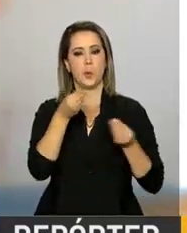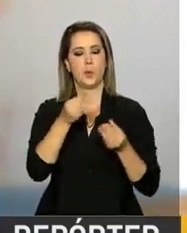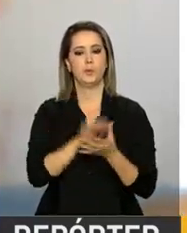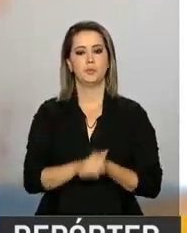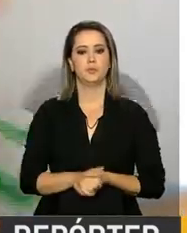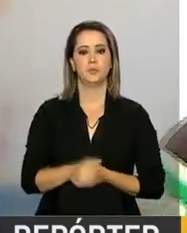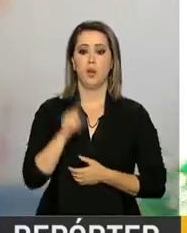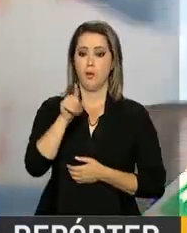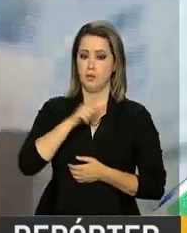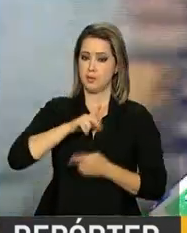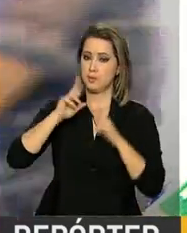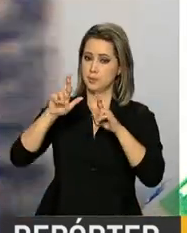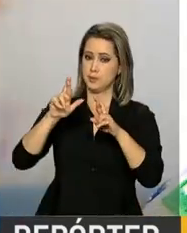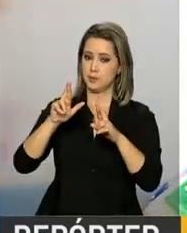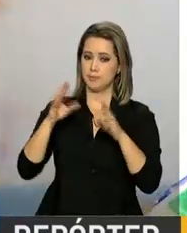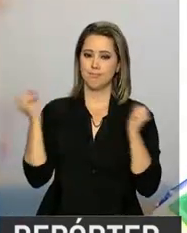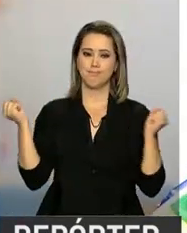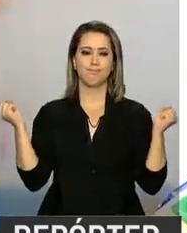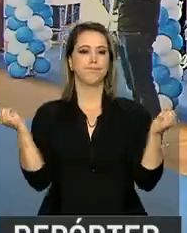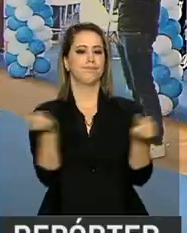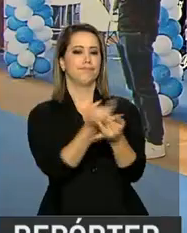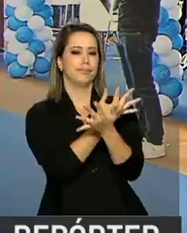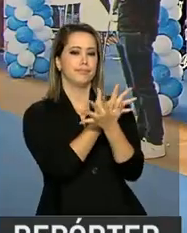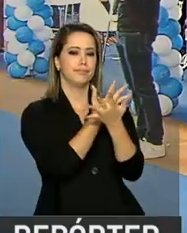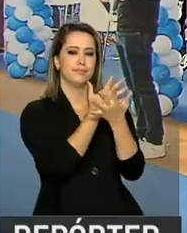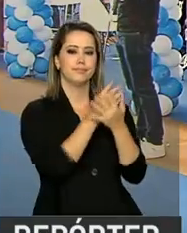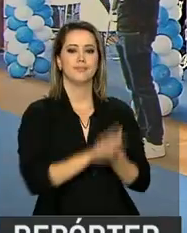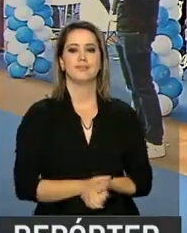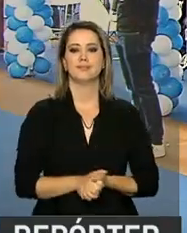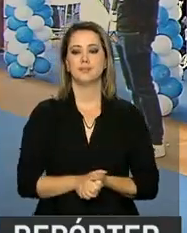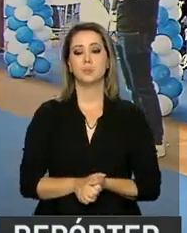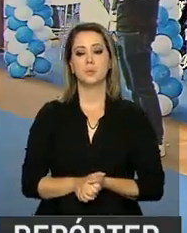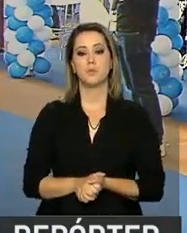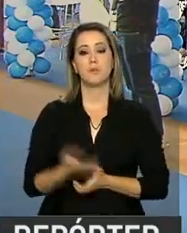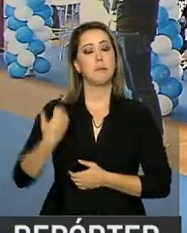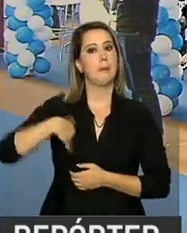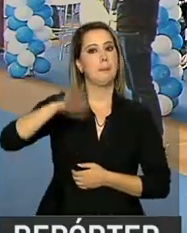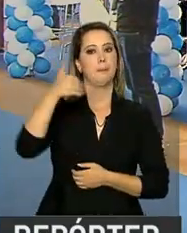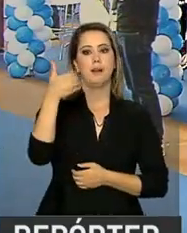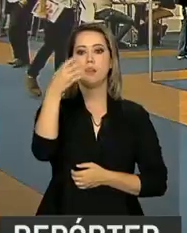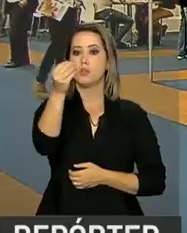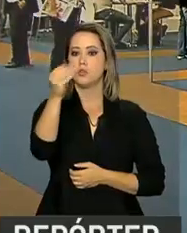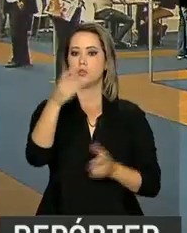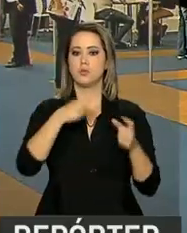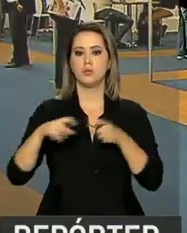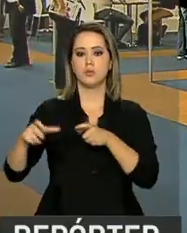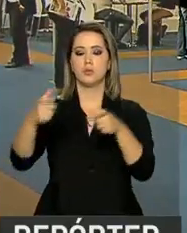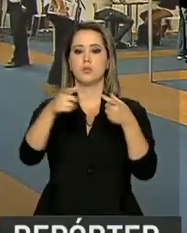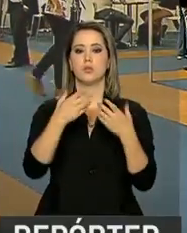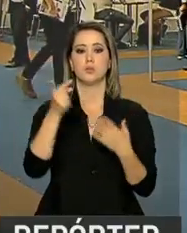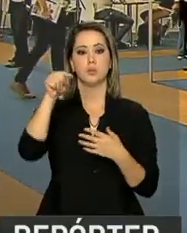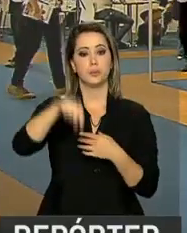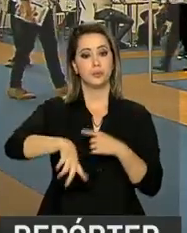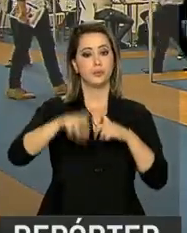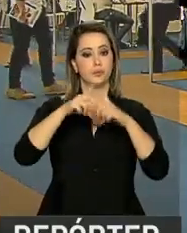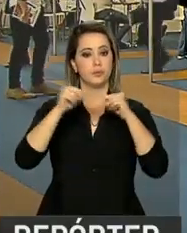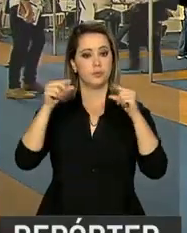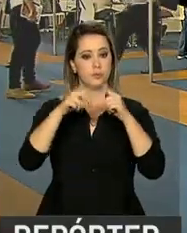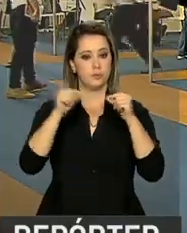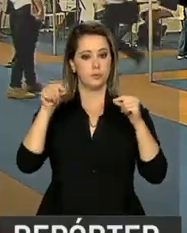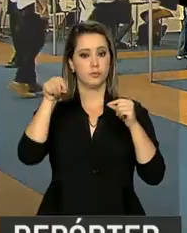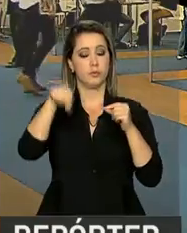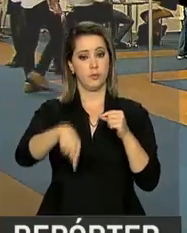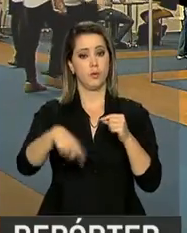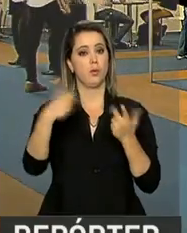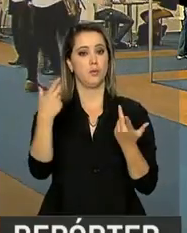Tem esperanças? Muitas, muitas. São mais de 100 standes concentrados no pavilhão de exposições